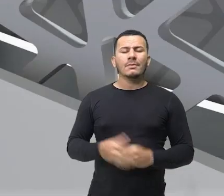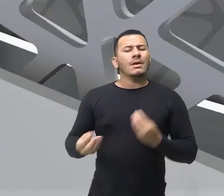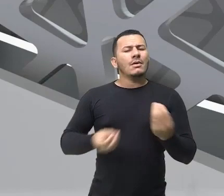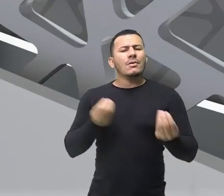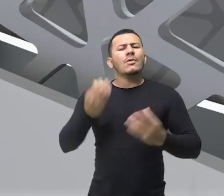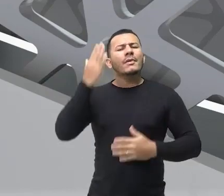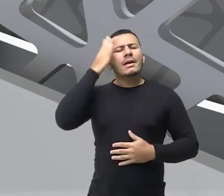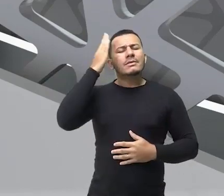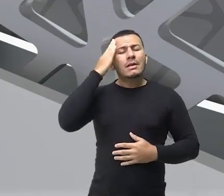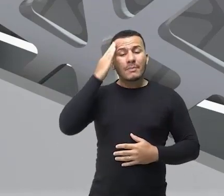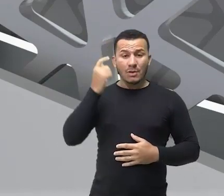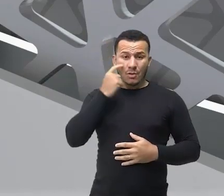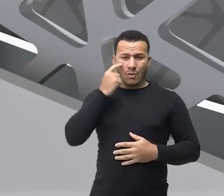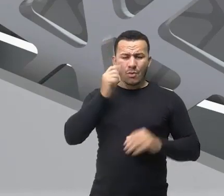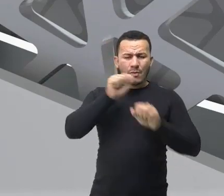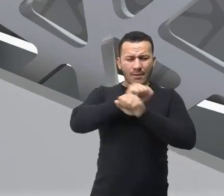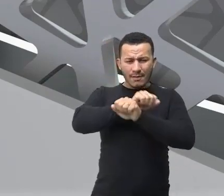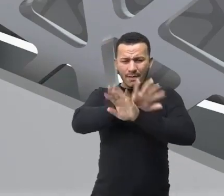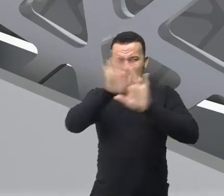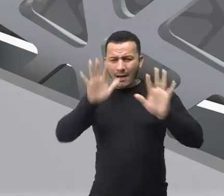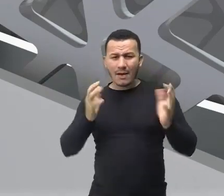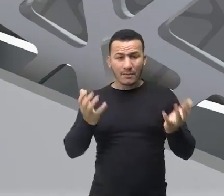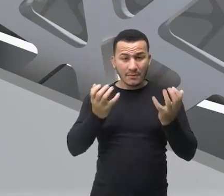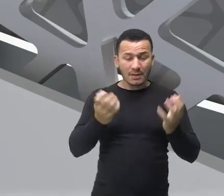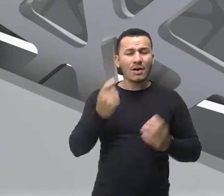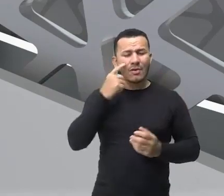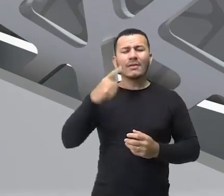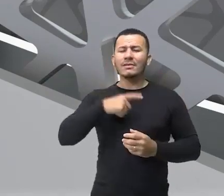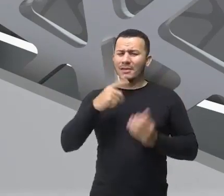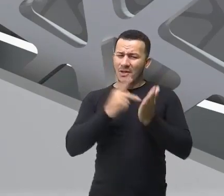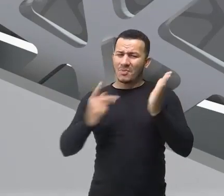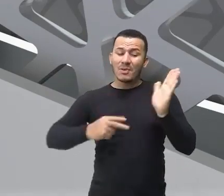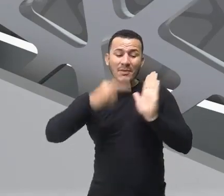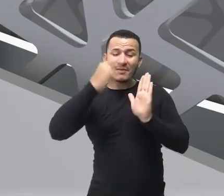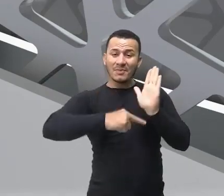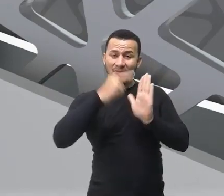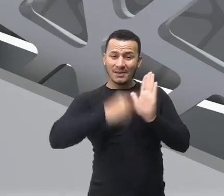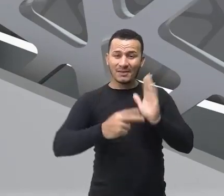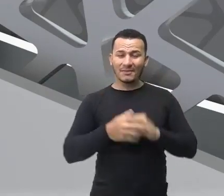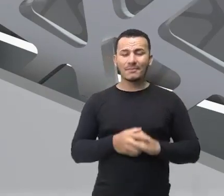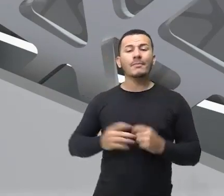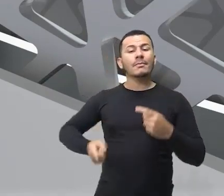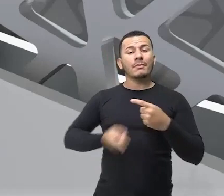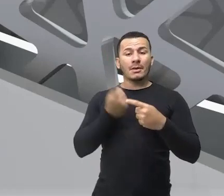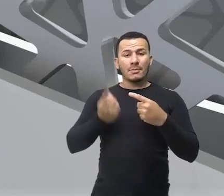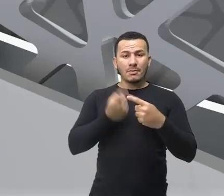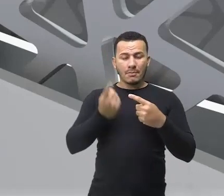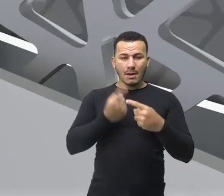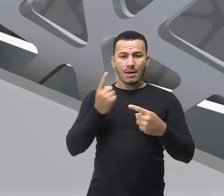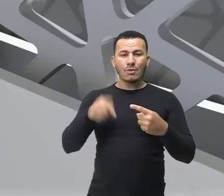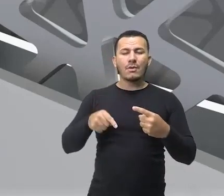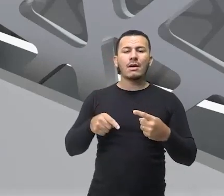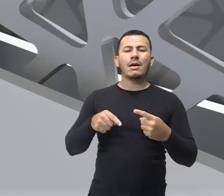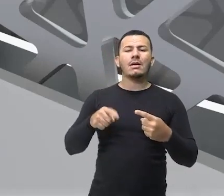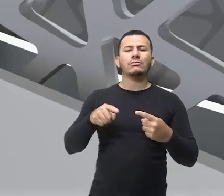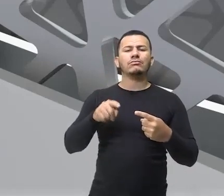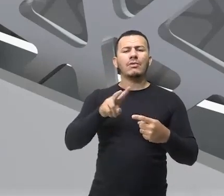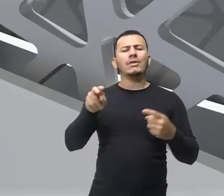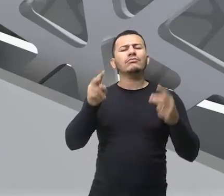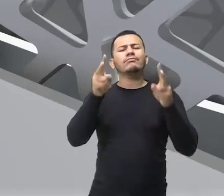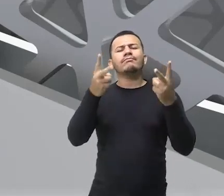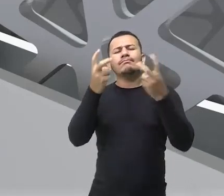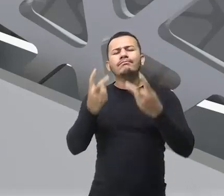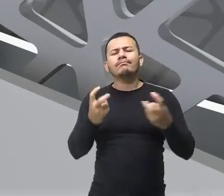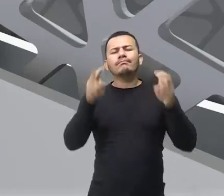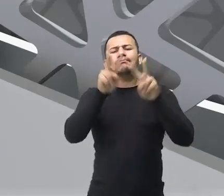entender bem o que é um poema, claro que a gente vai ler um poema. Primeiro, nós vamos ouvir a declamação. Os